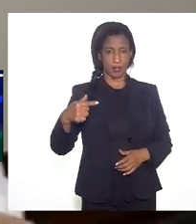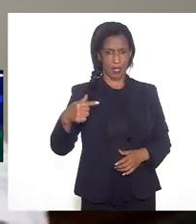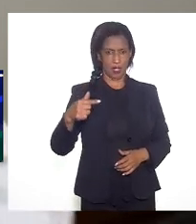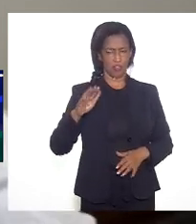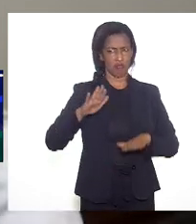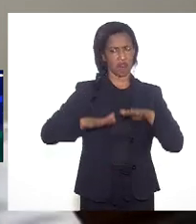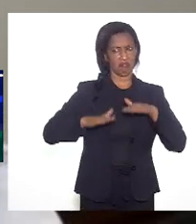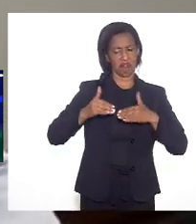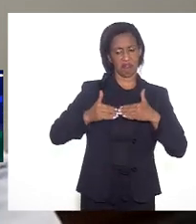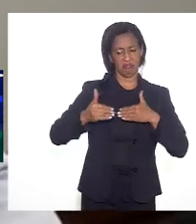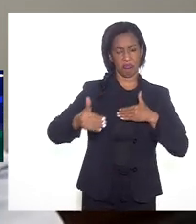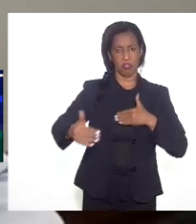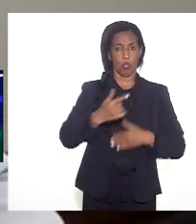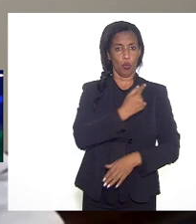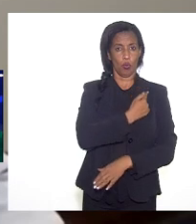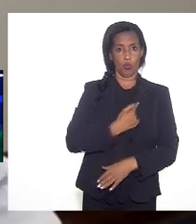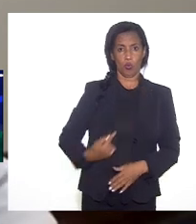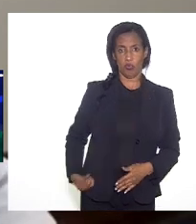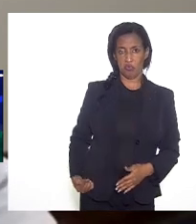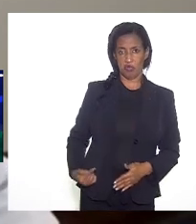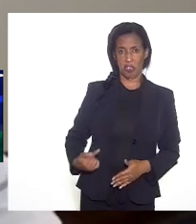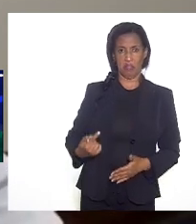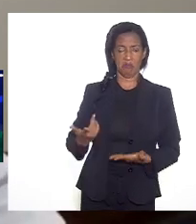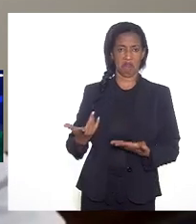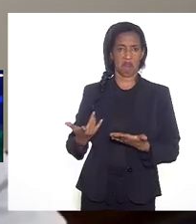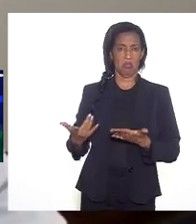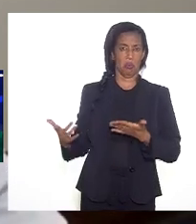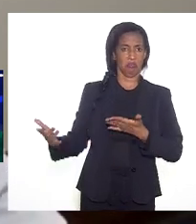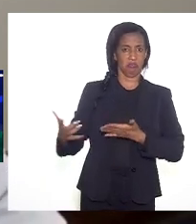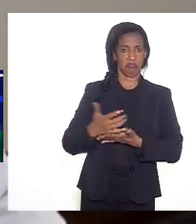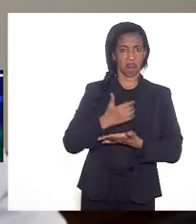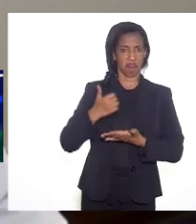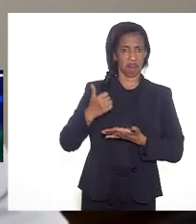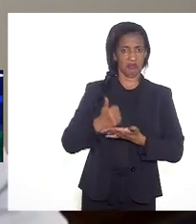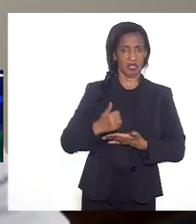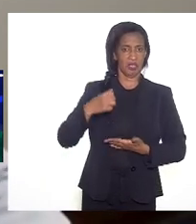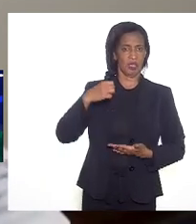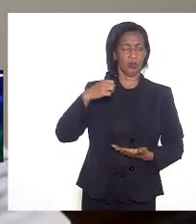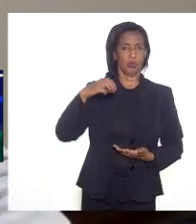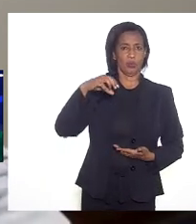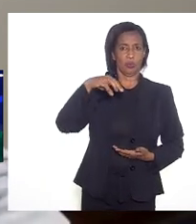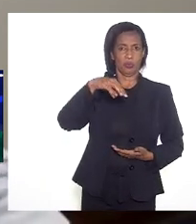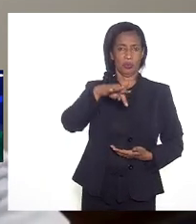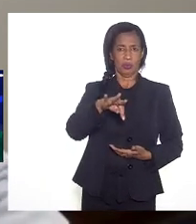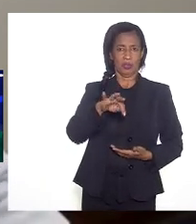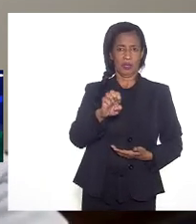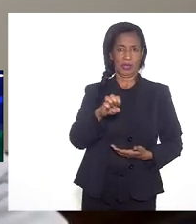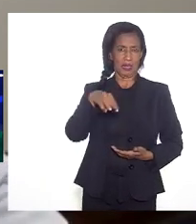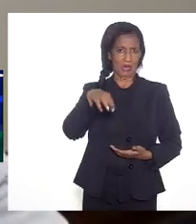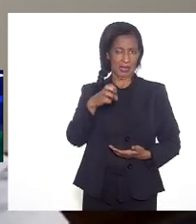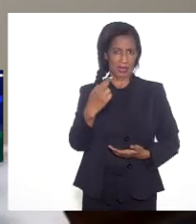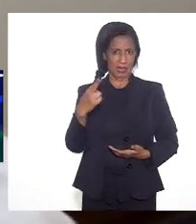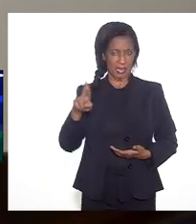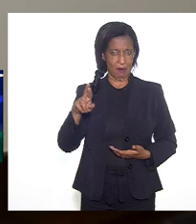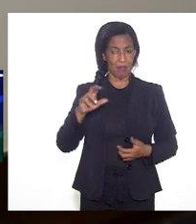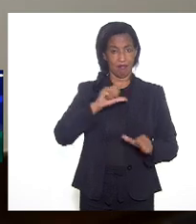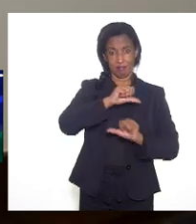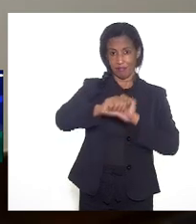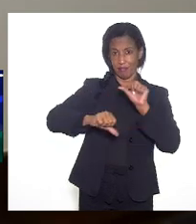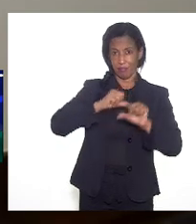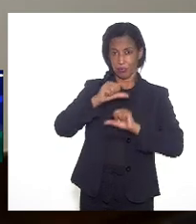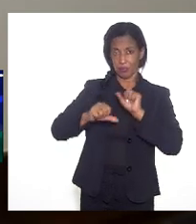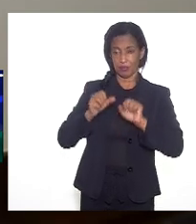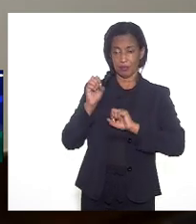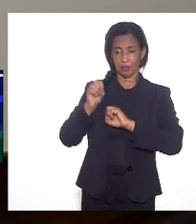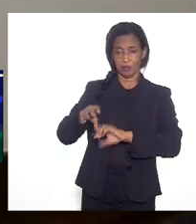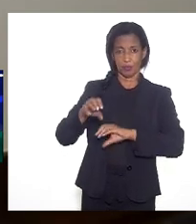ainda durante o governo ilegítimo e golpista do então presidente Michel Temer. E esta reforma do ensino médio